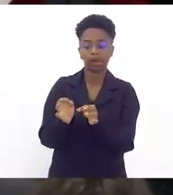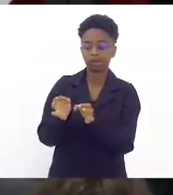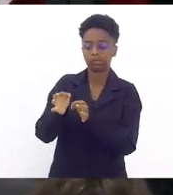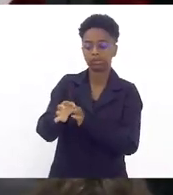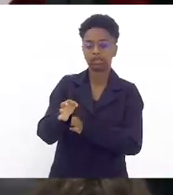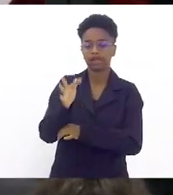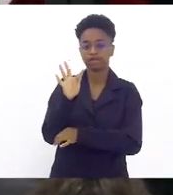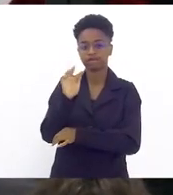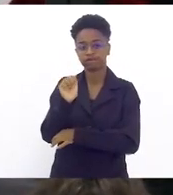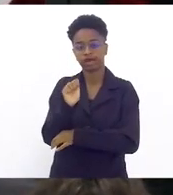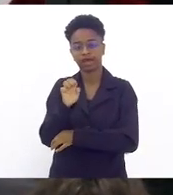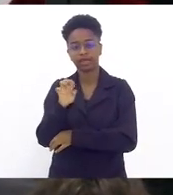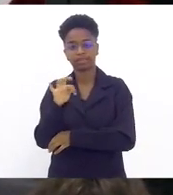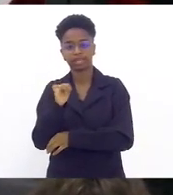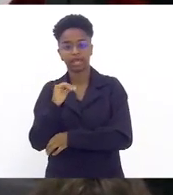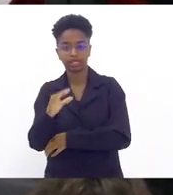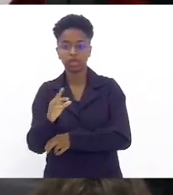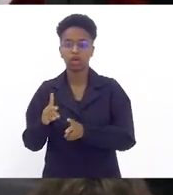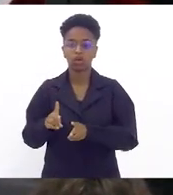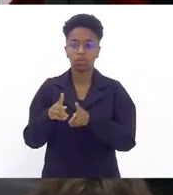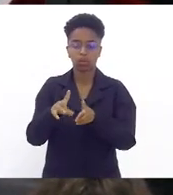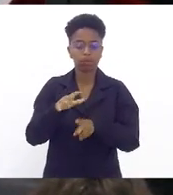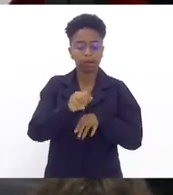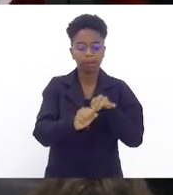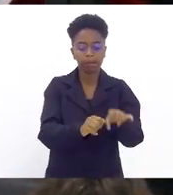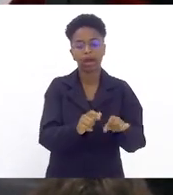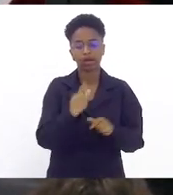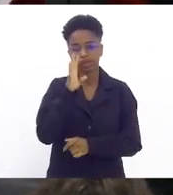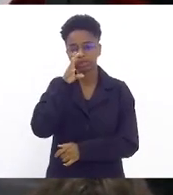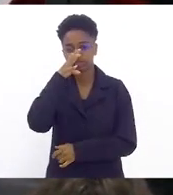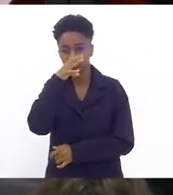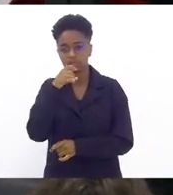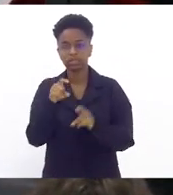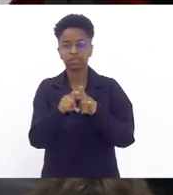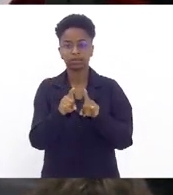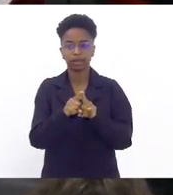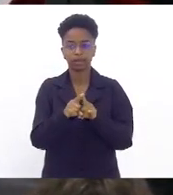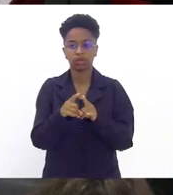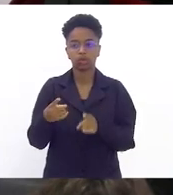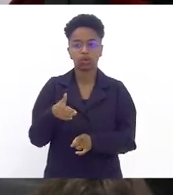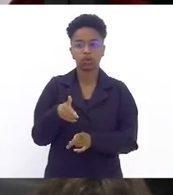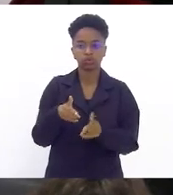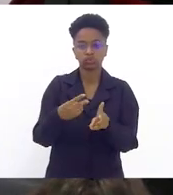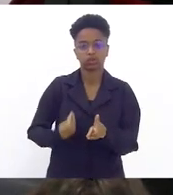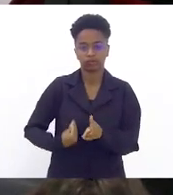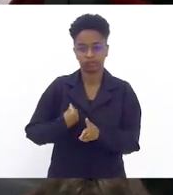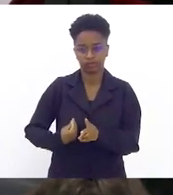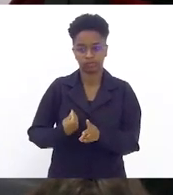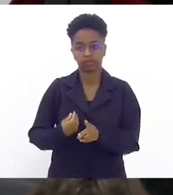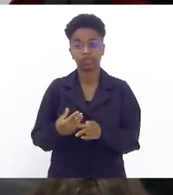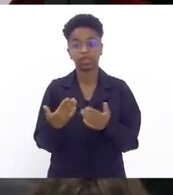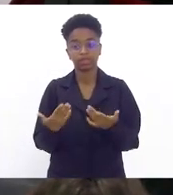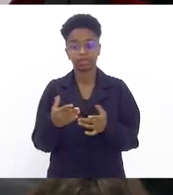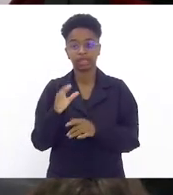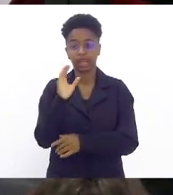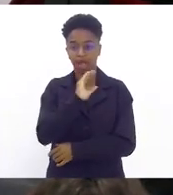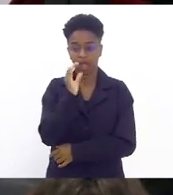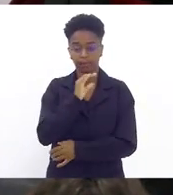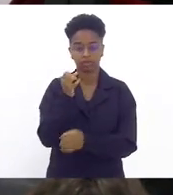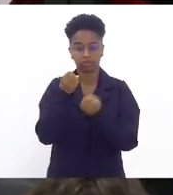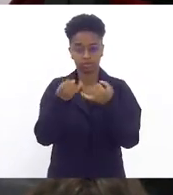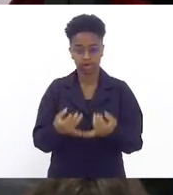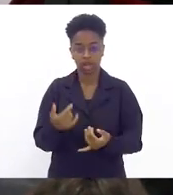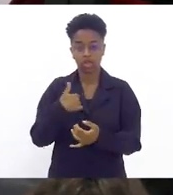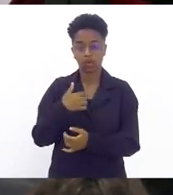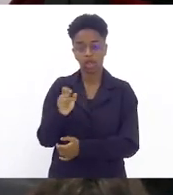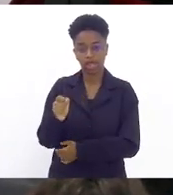e resistir e se manter viva diante das adversidade interpostos pelo Estado e rapidamente como esses estudantes